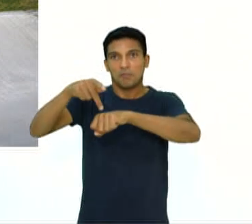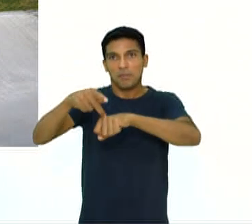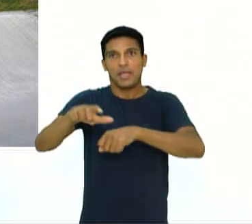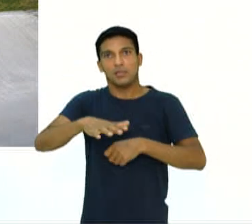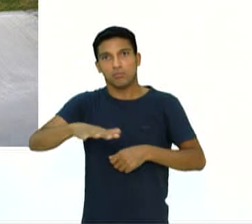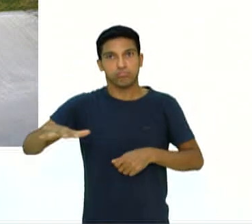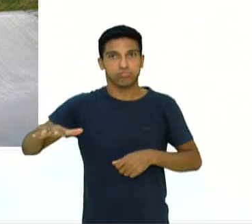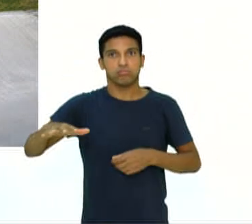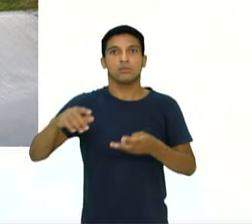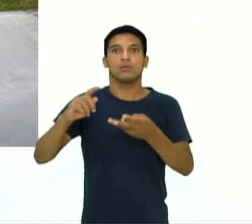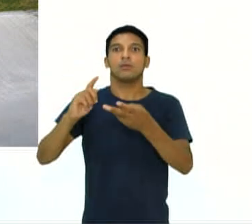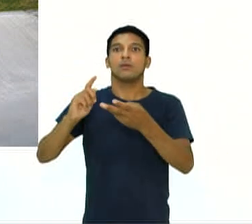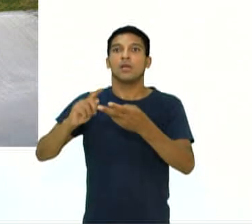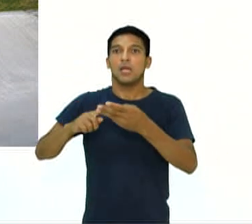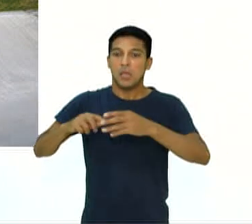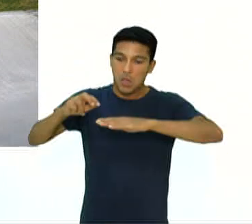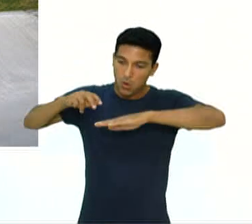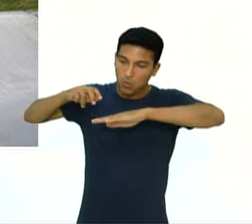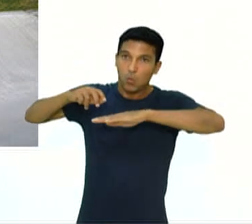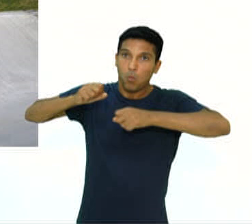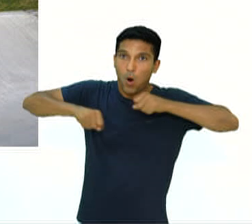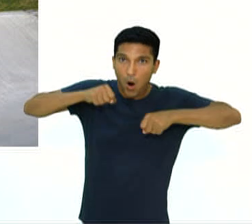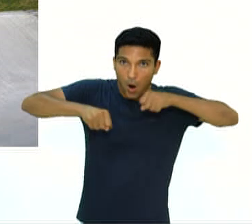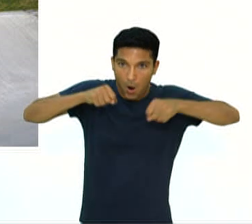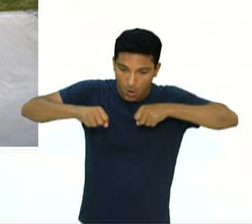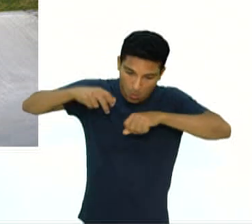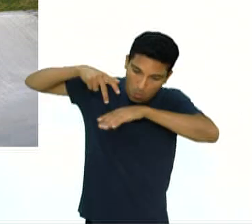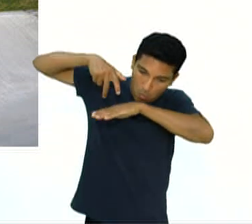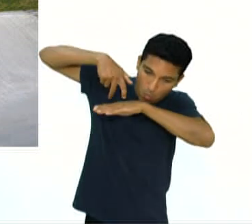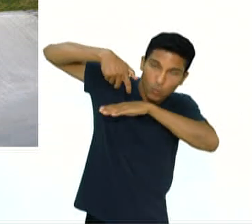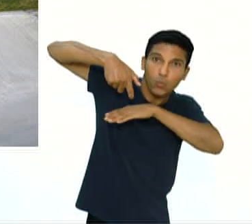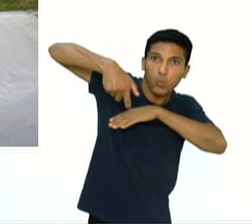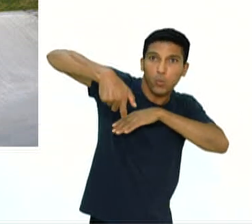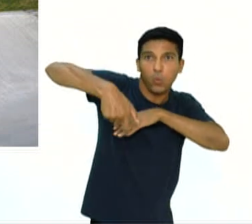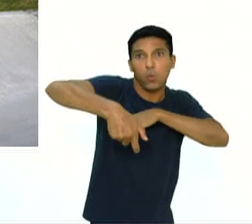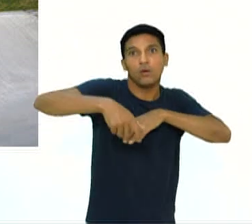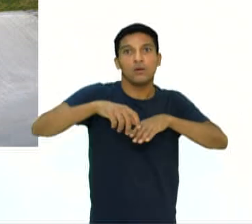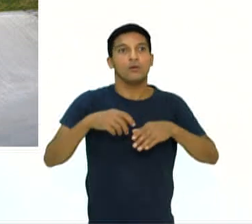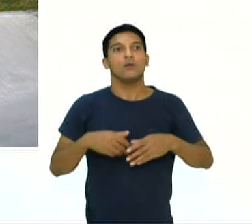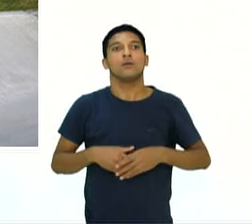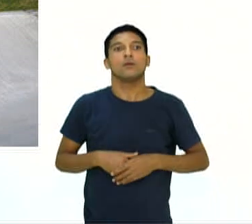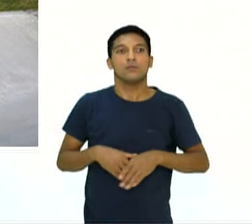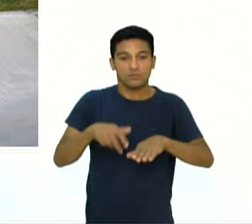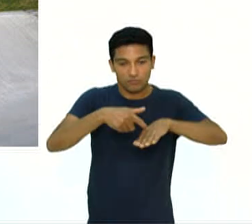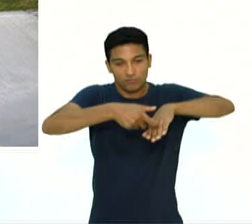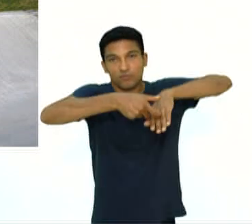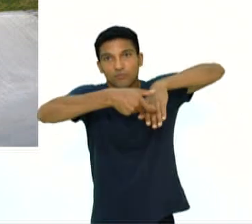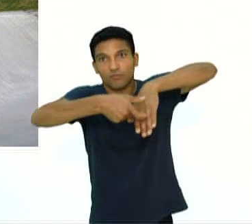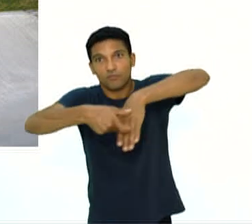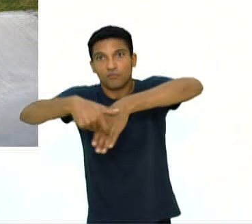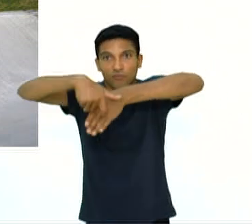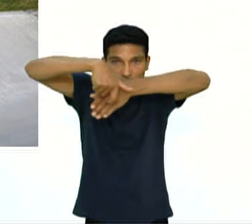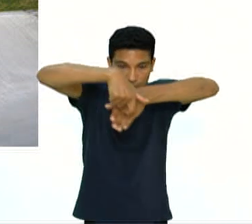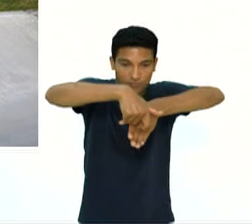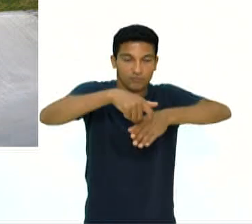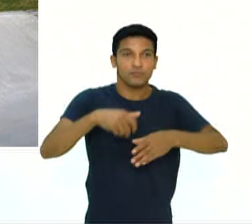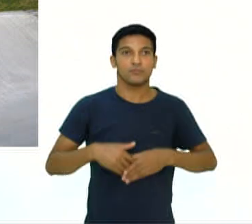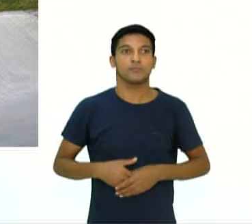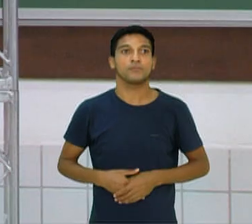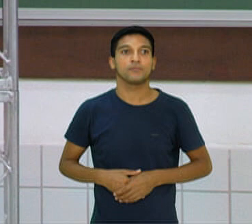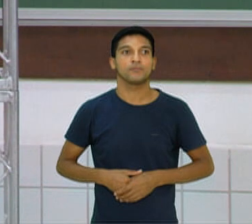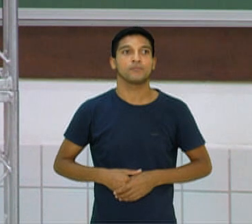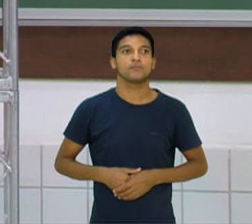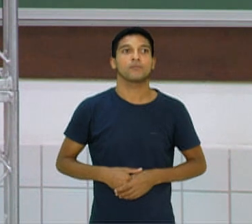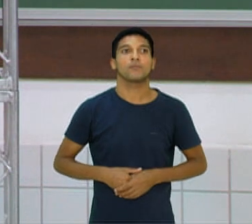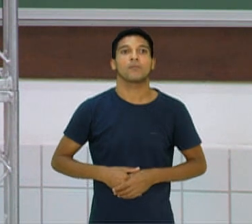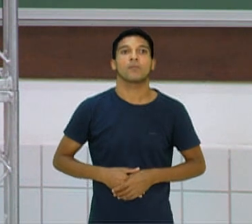são adaptadas a partir do ciclismo de estrada. Vocês já sabem o que é o ciclismo de estrada, né? Mas aquela